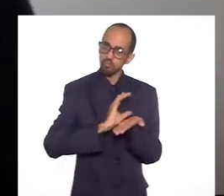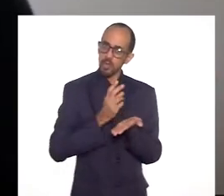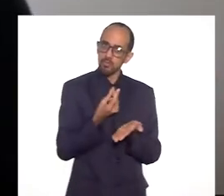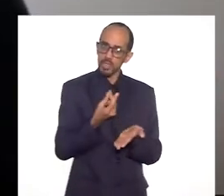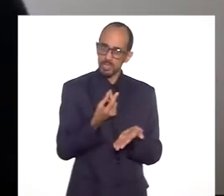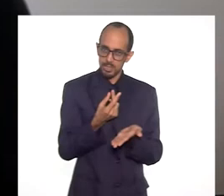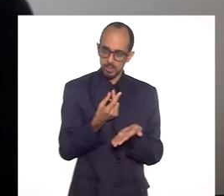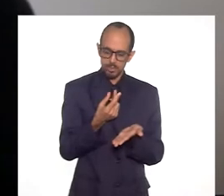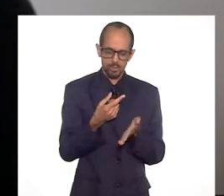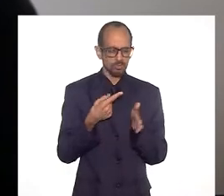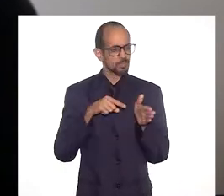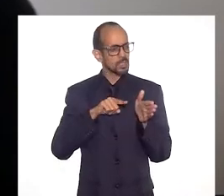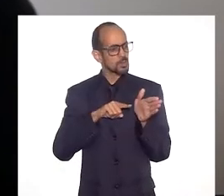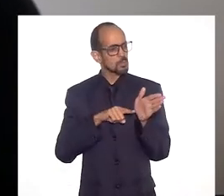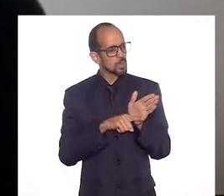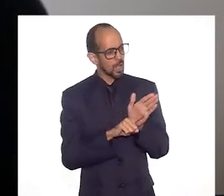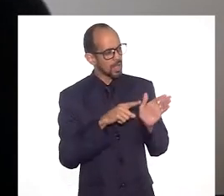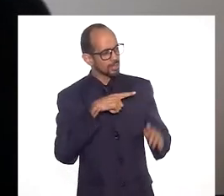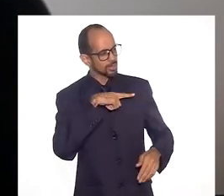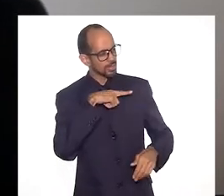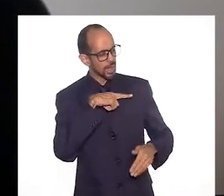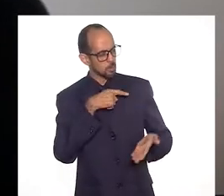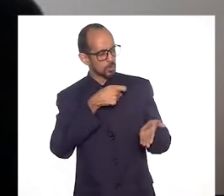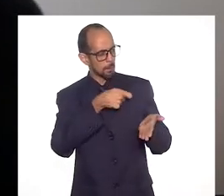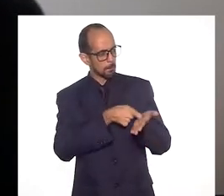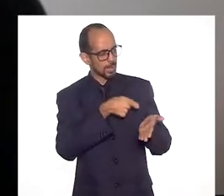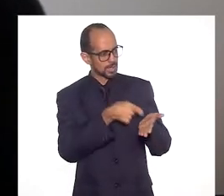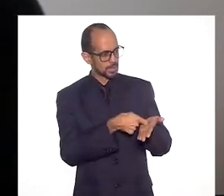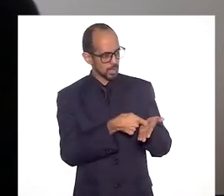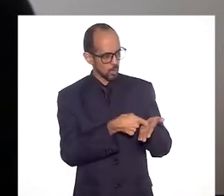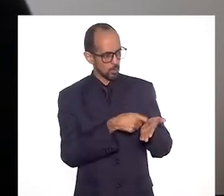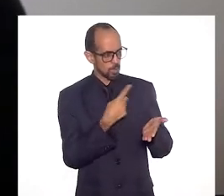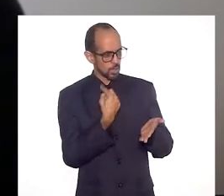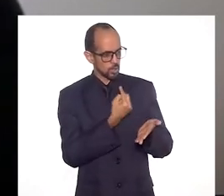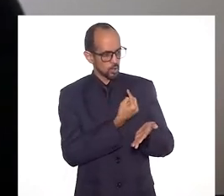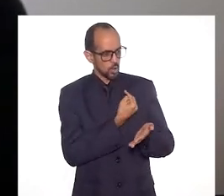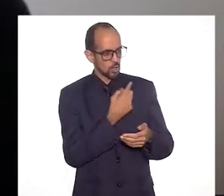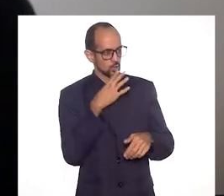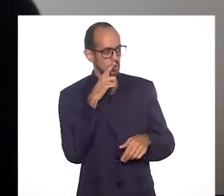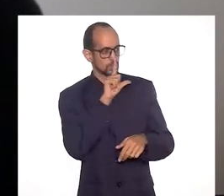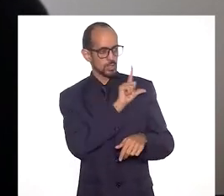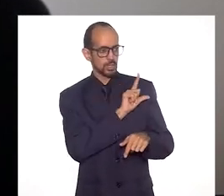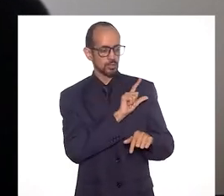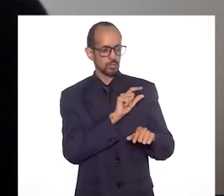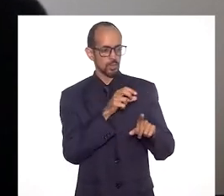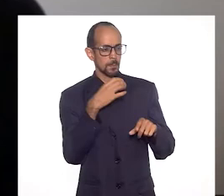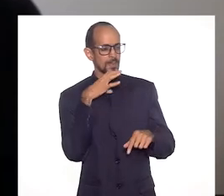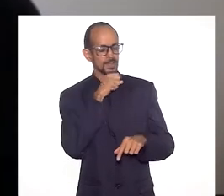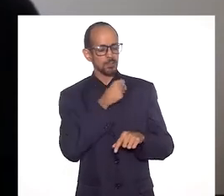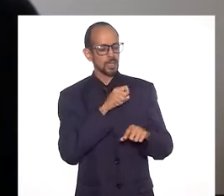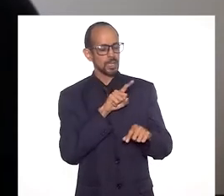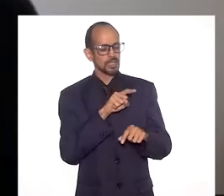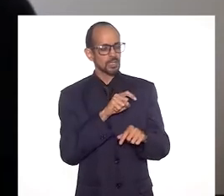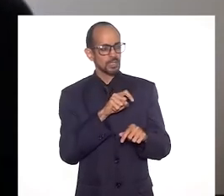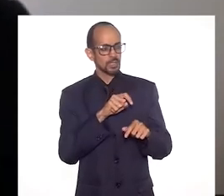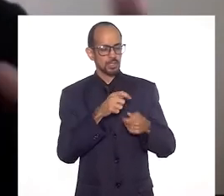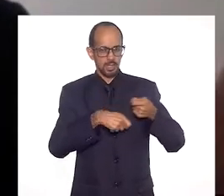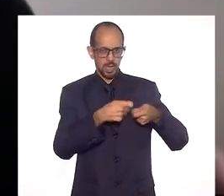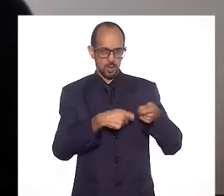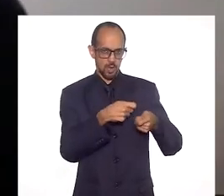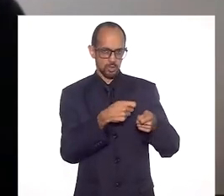muita pressão, né, para que a gente consiga ver negócios de impacto social unicórnios, né,